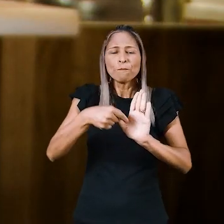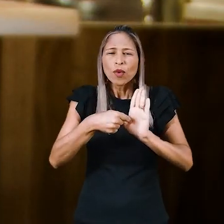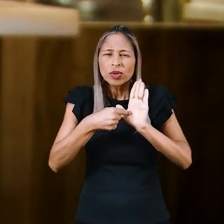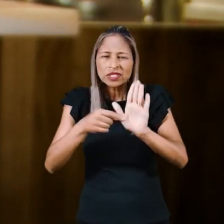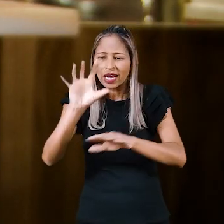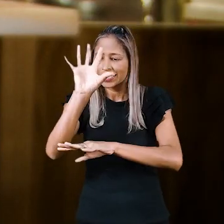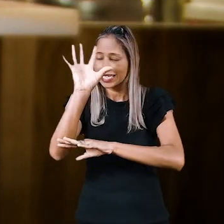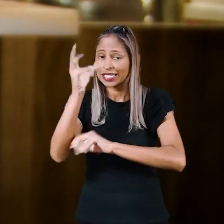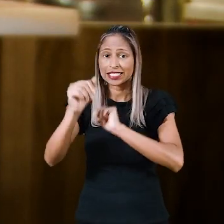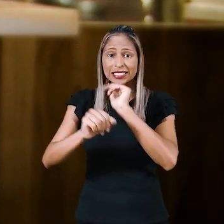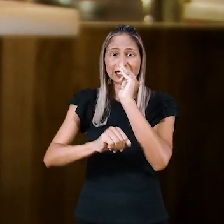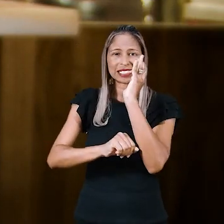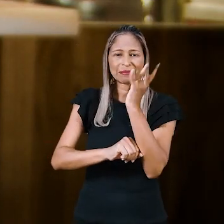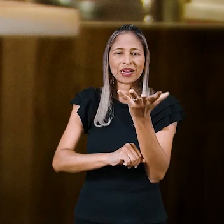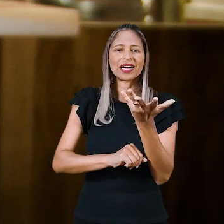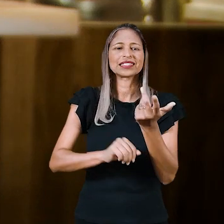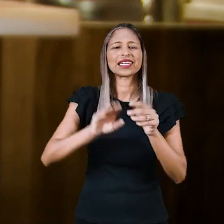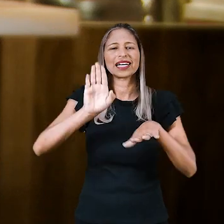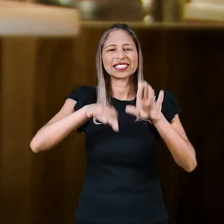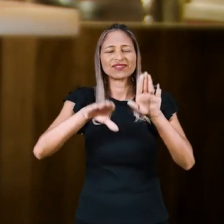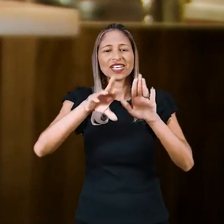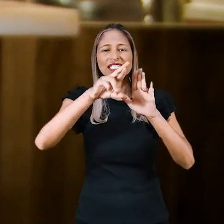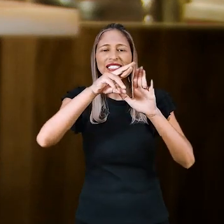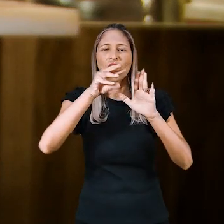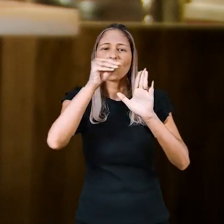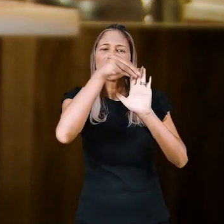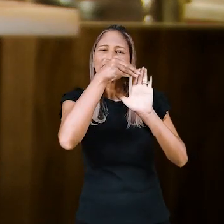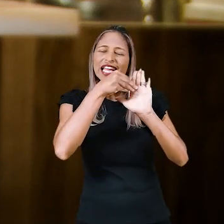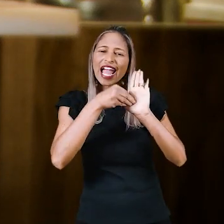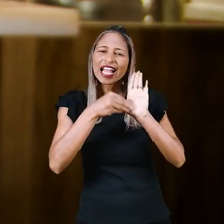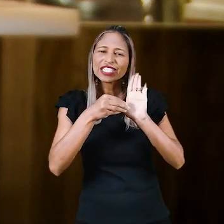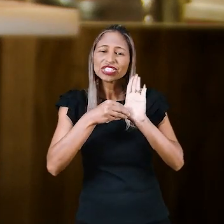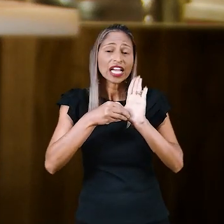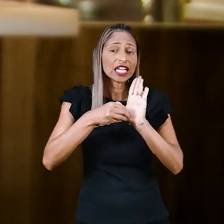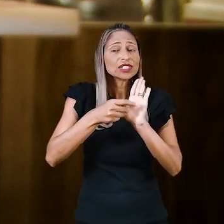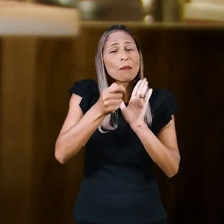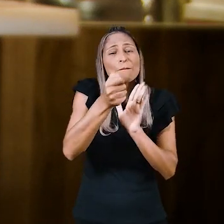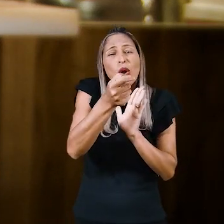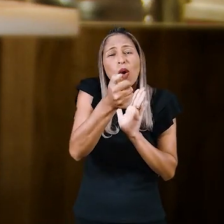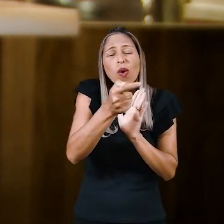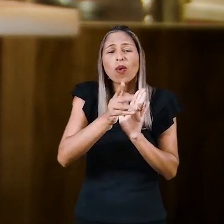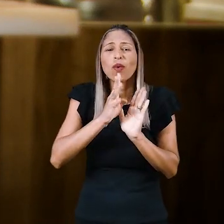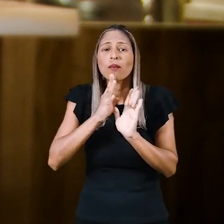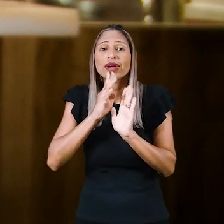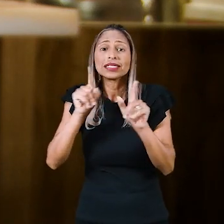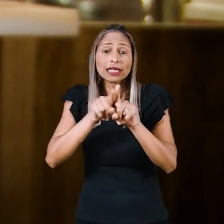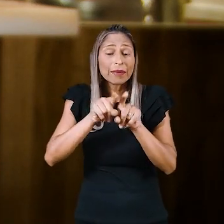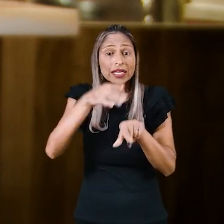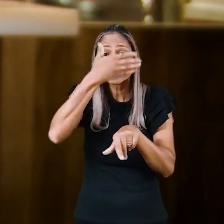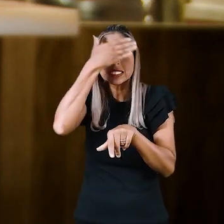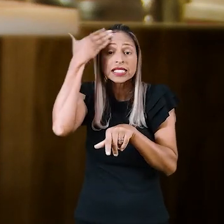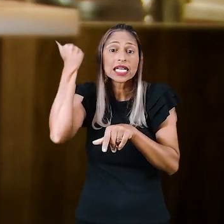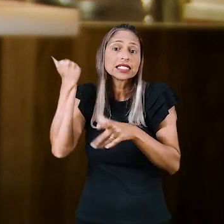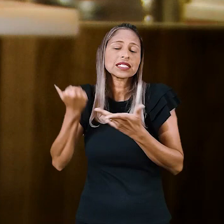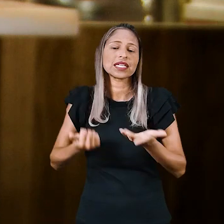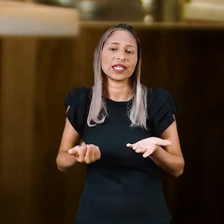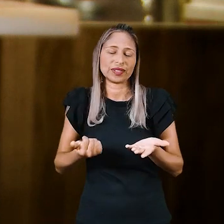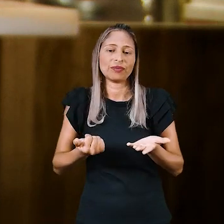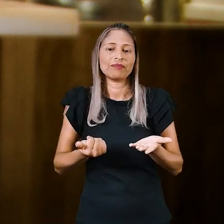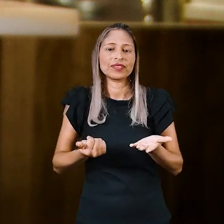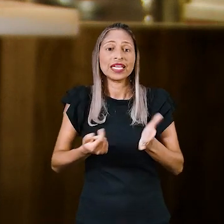essas plantas, né, que são, às vezes, muitas vezes são ingredientes pouco comuns, ingredientes esquecidos,